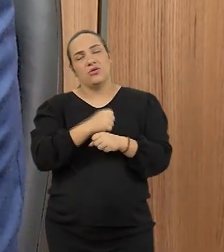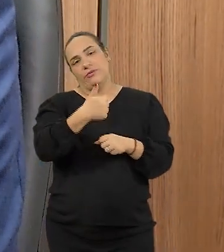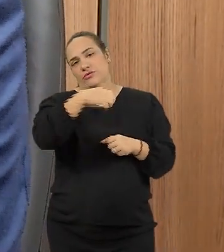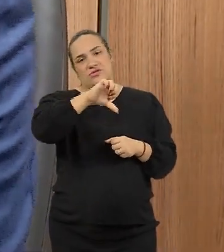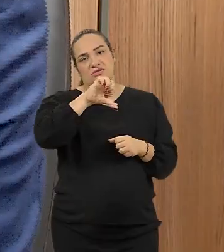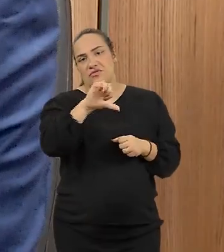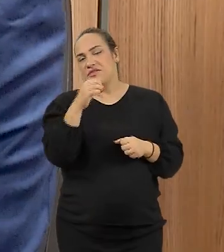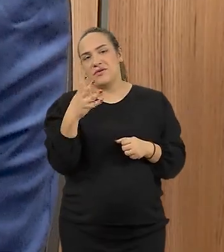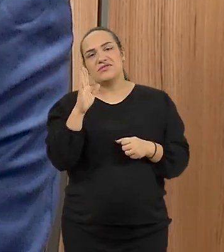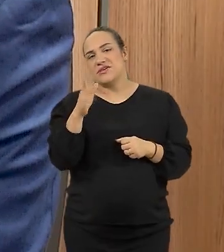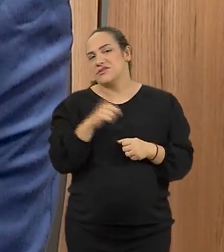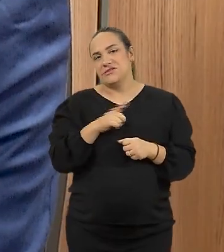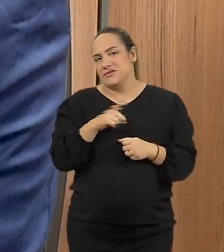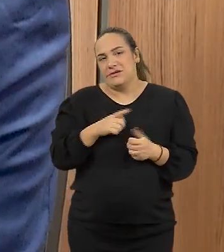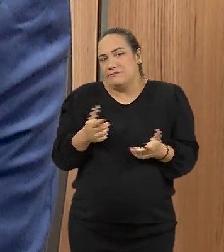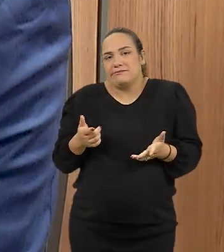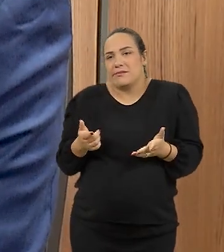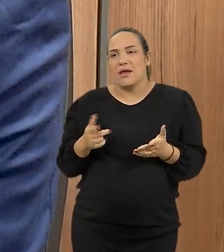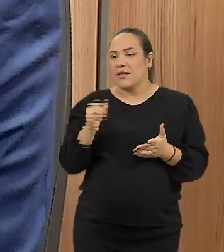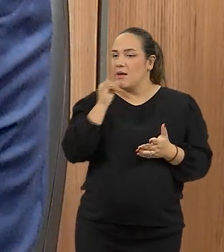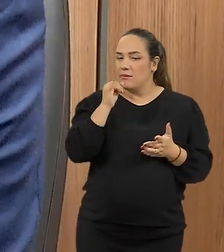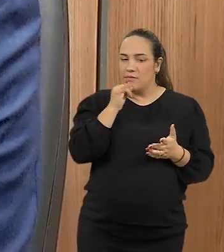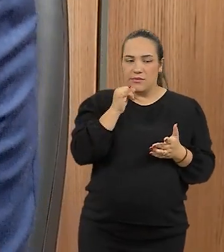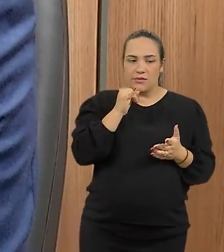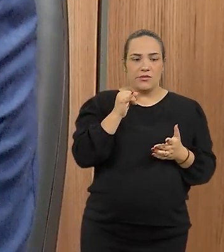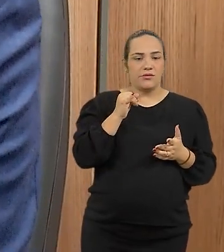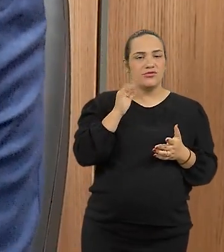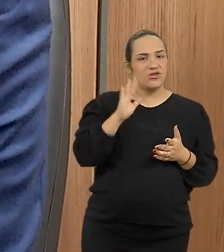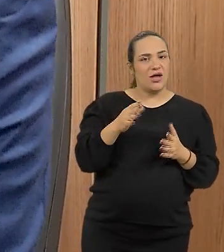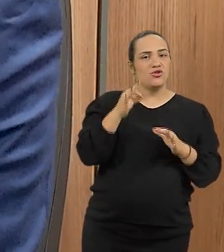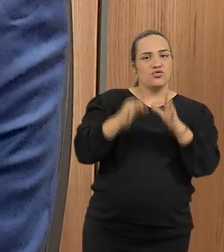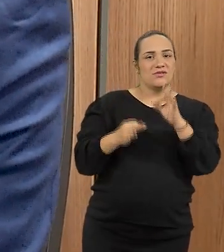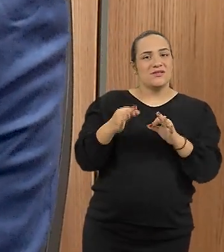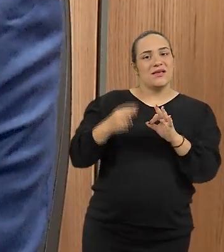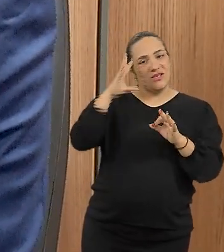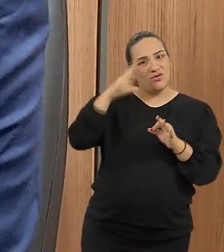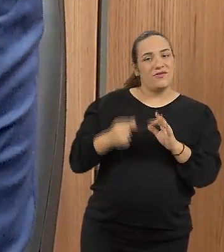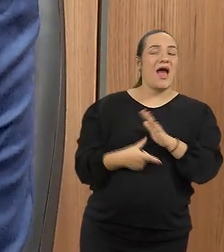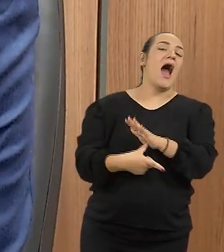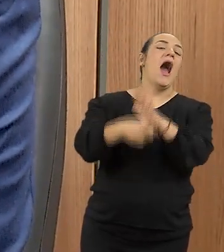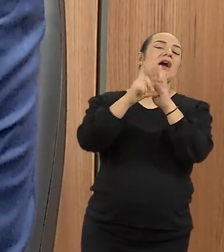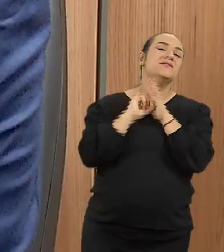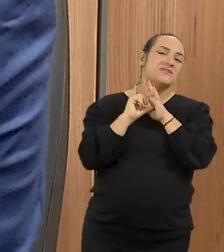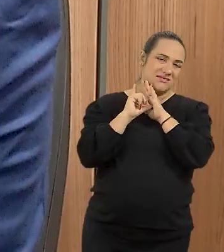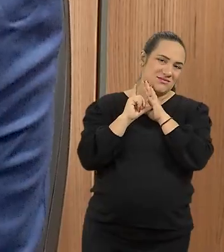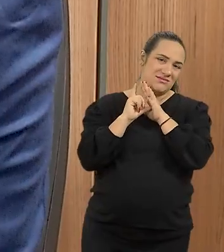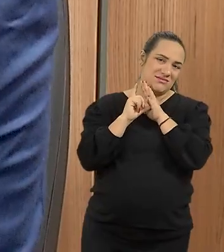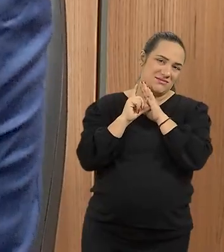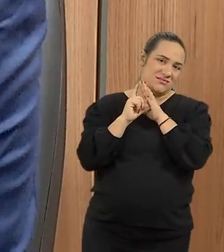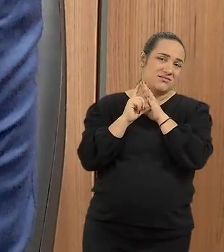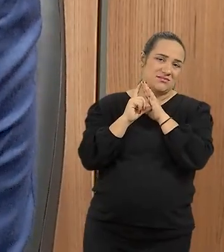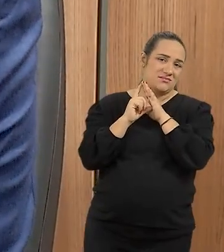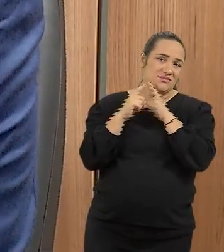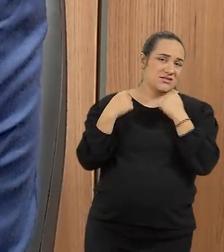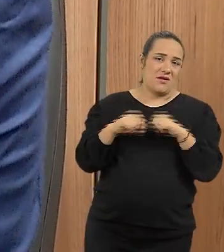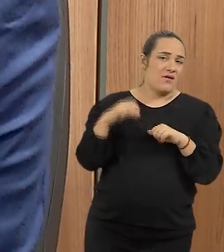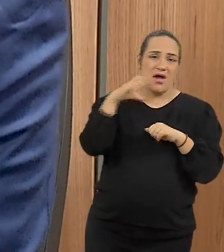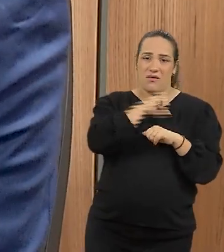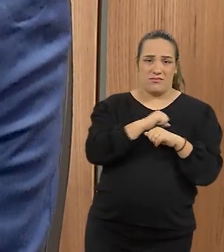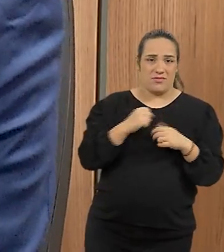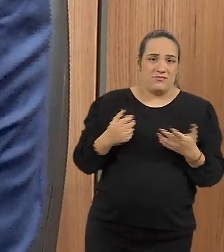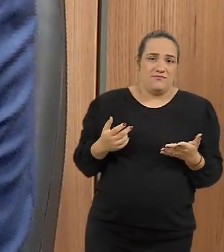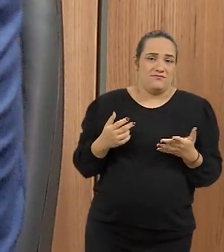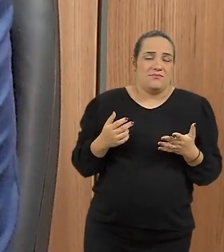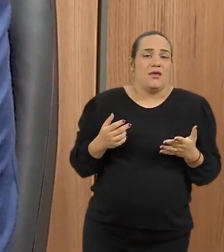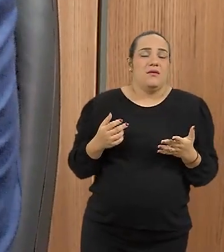desde 1994, muitas medidas incidentais que eram medidas que precisavam ser efetivadas rapidamente.